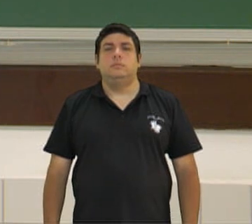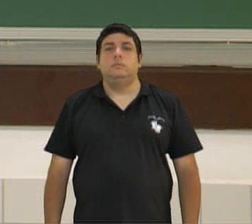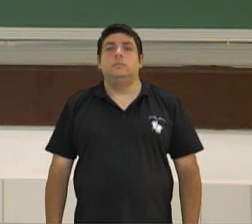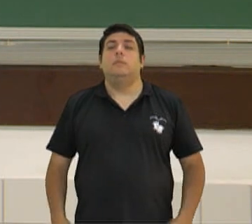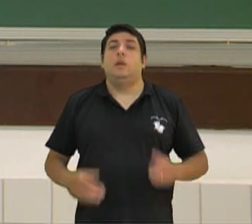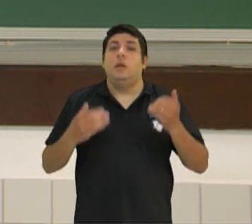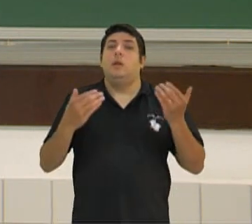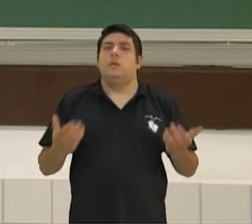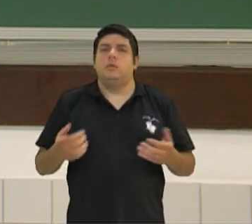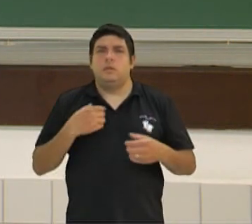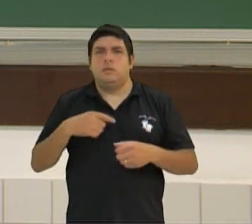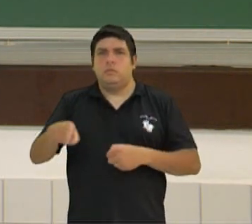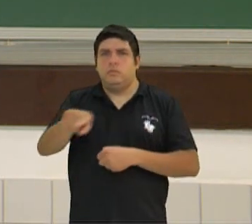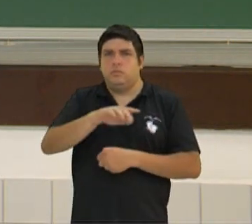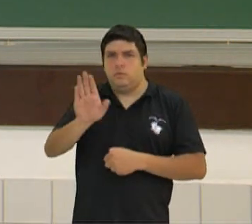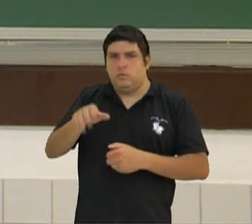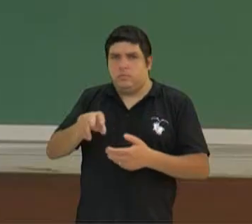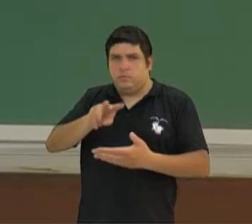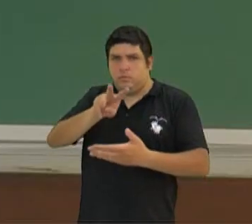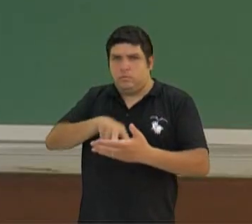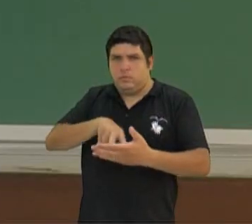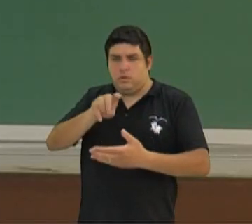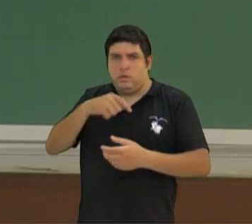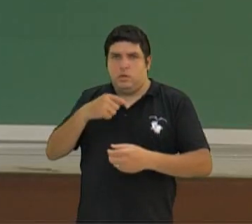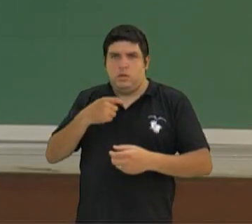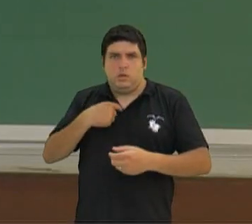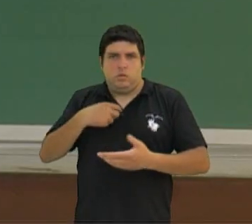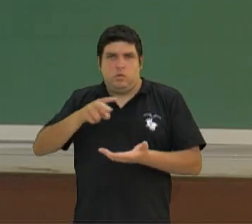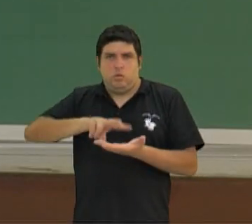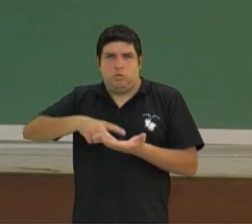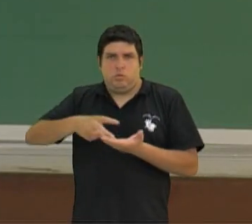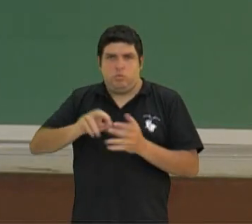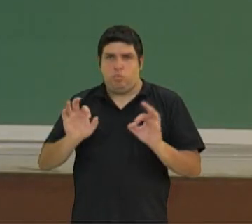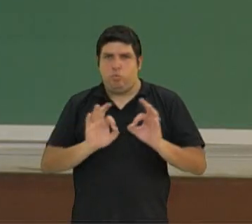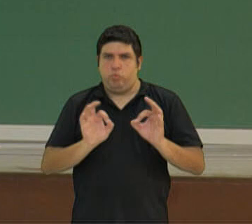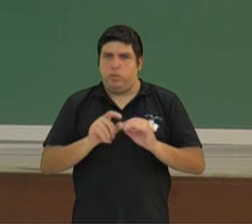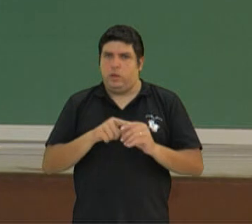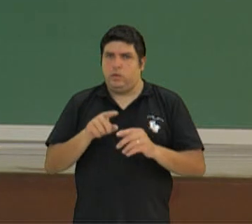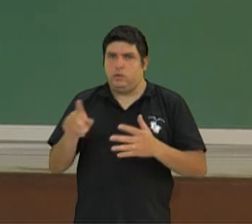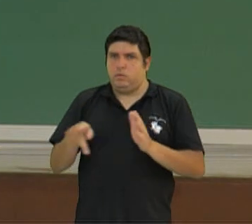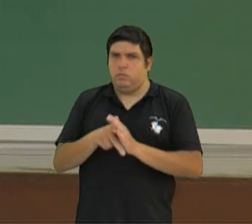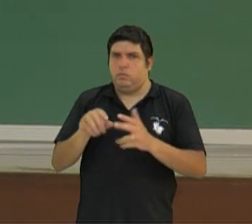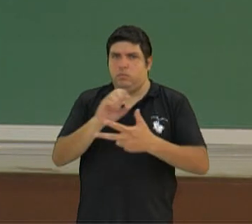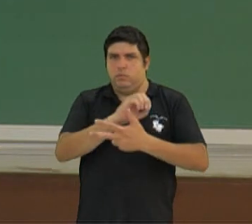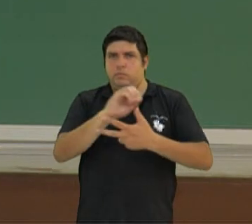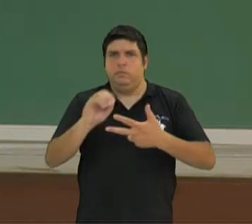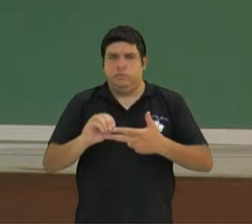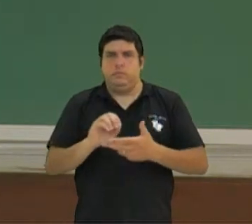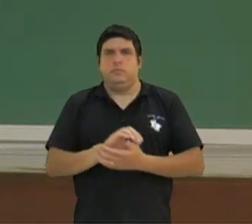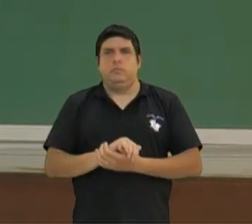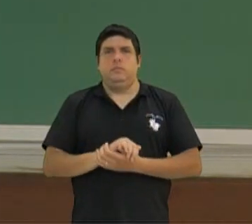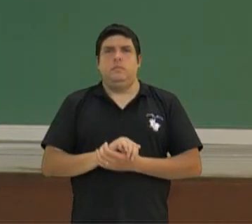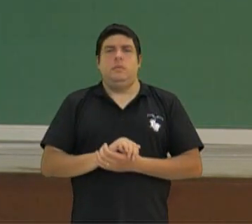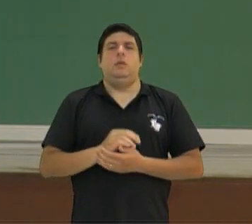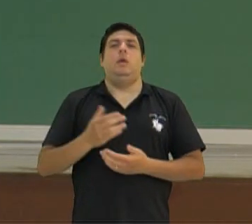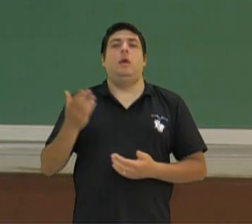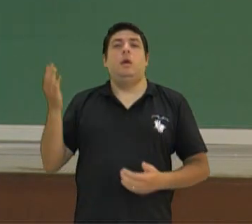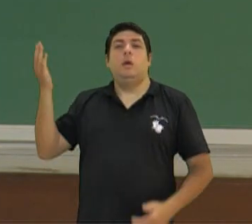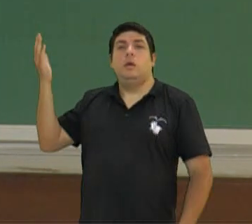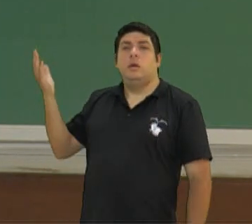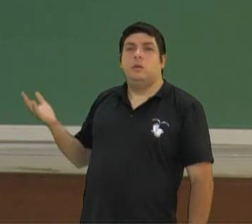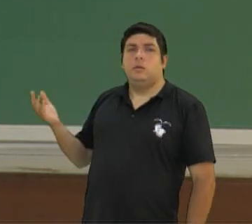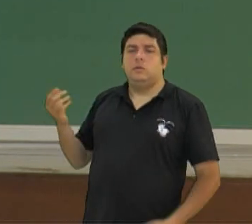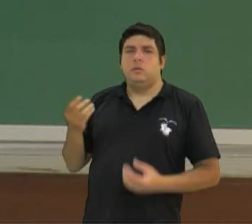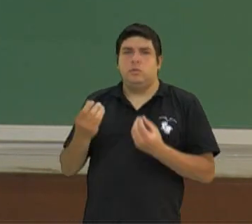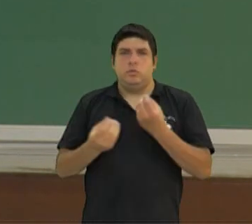Pessoal, depois de lido, sem a minha interferência, porque é uma questão do Enem, aqui está a